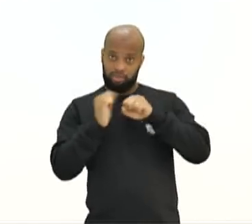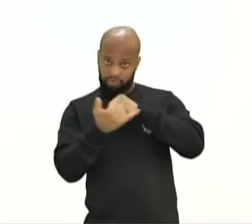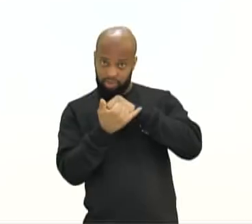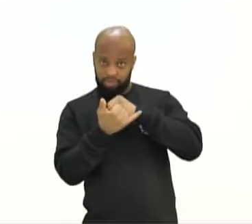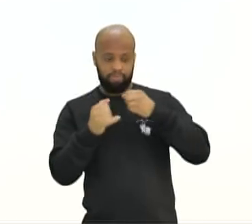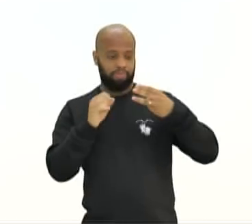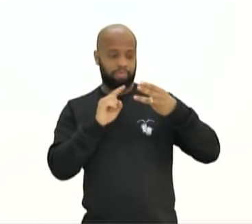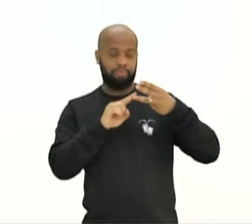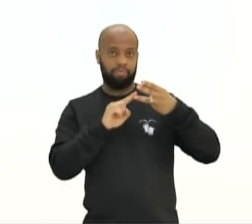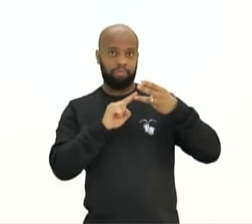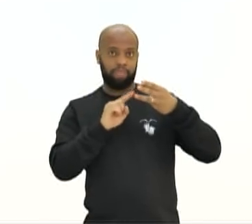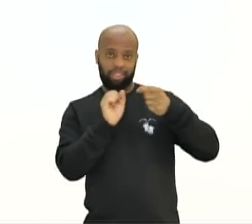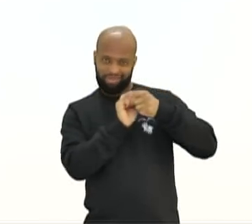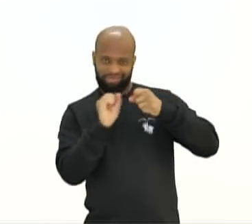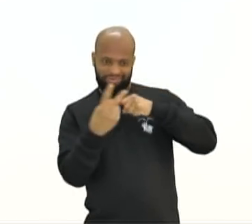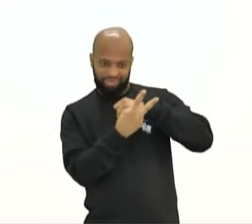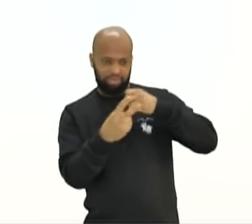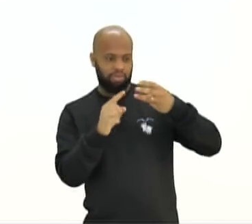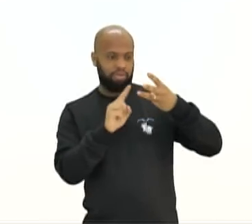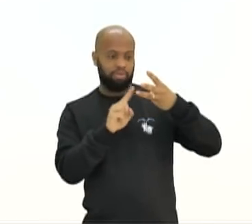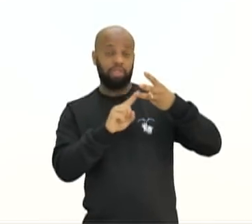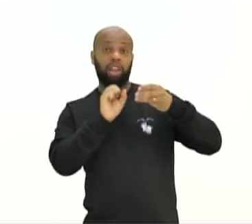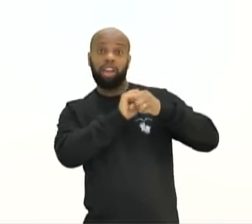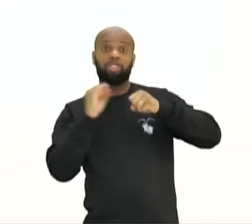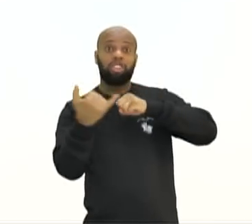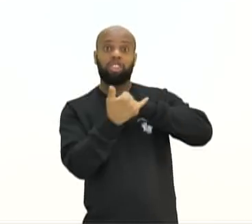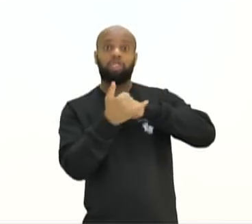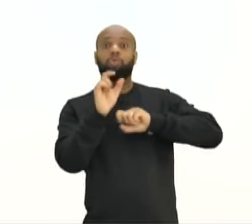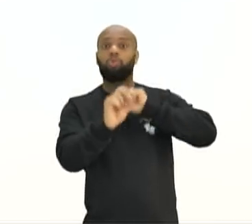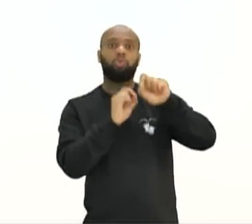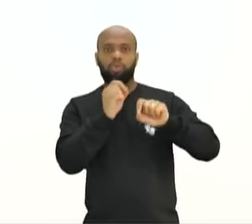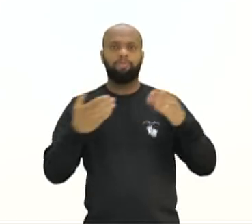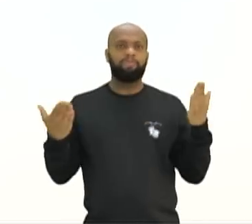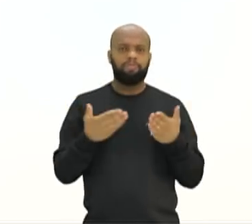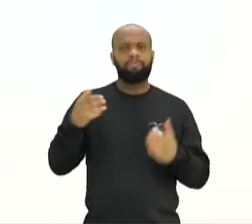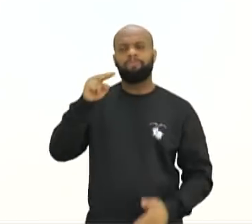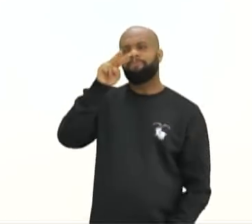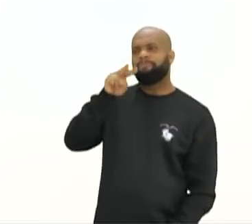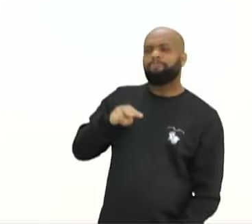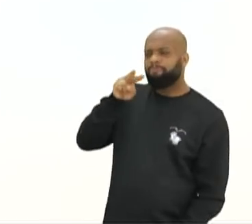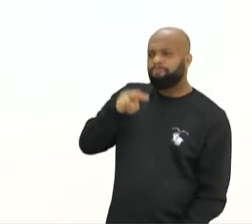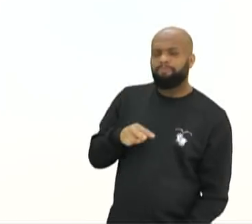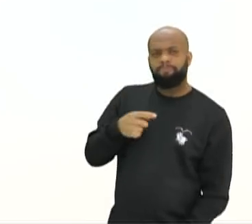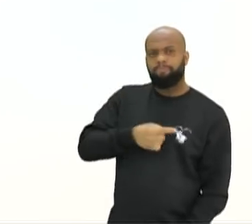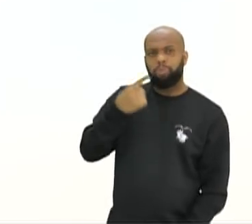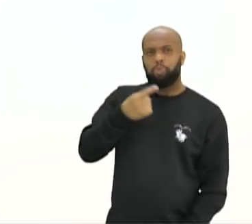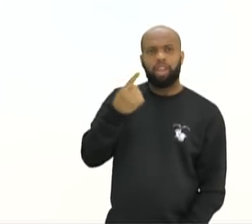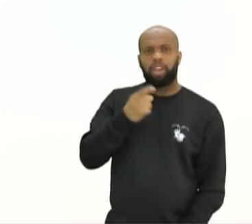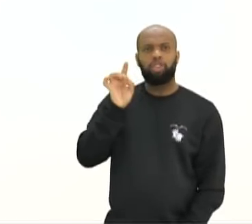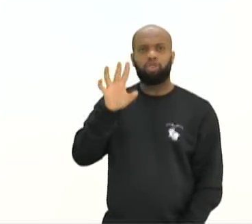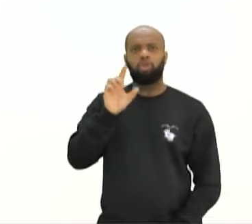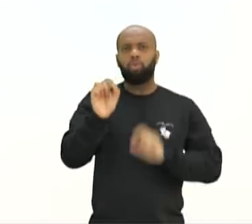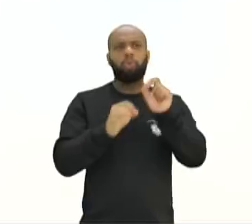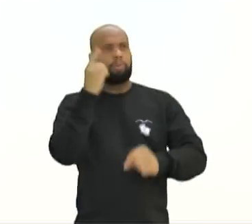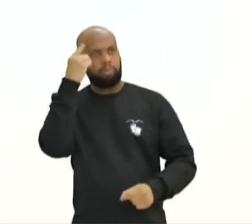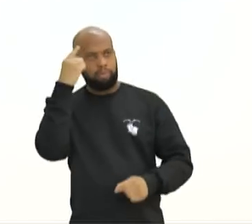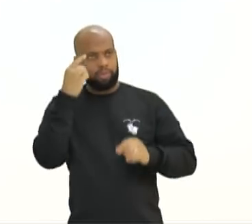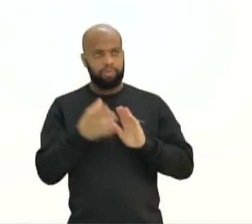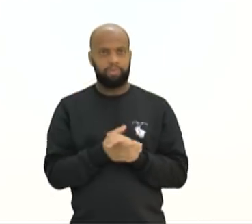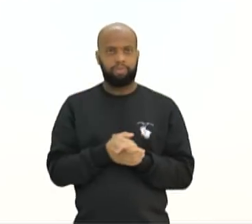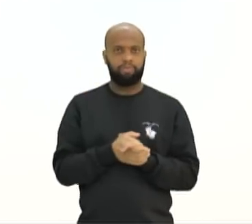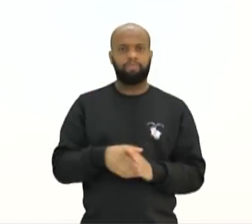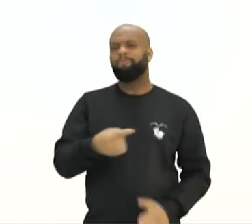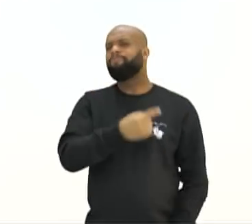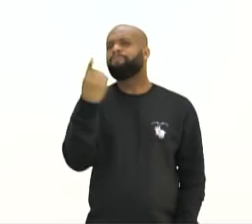advérbio ou um adjetivo. Então, você lendo ali, A Primeira Só. O que vem na sua cabeça?